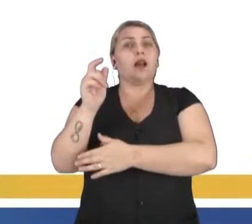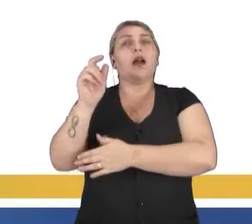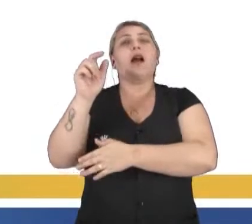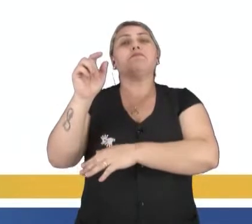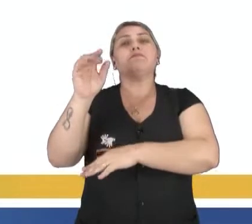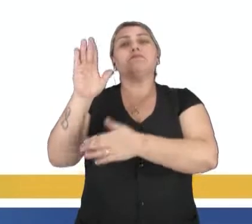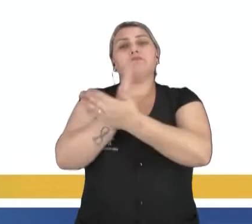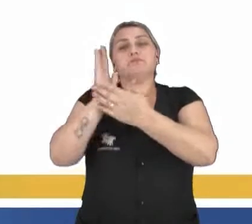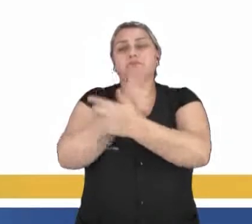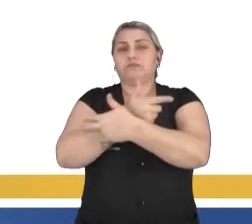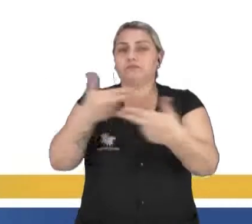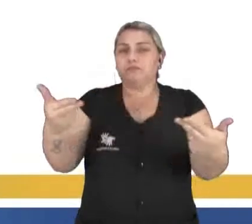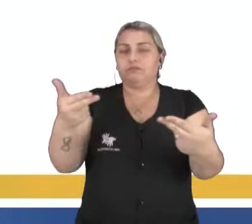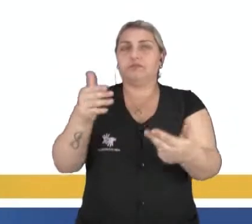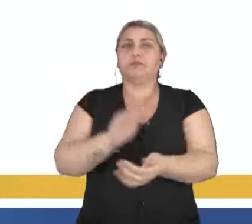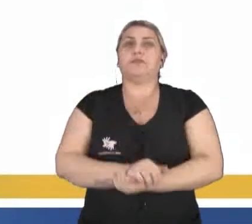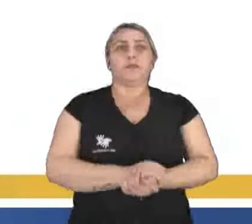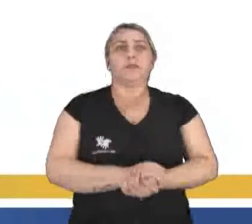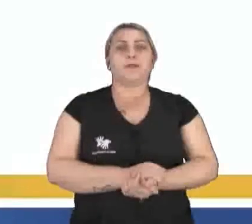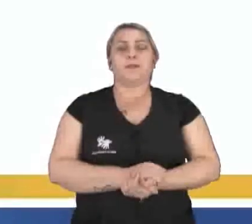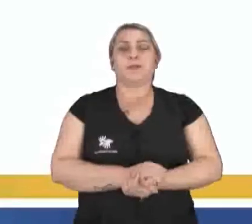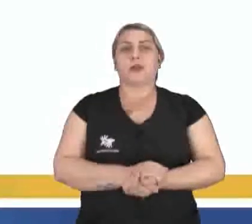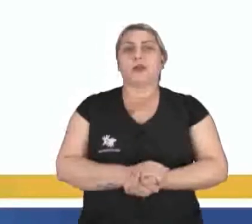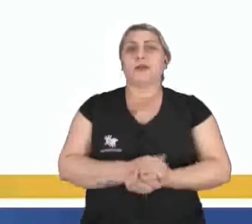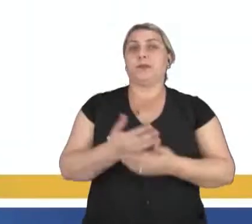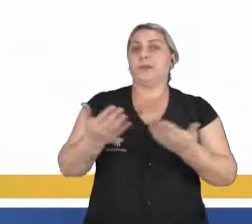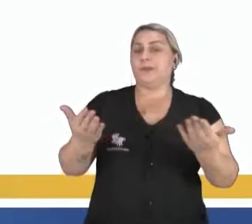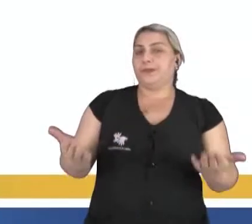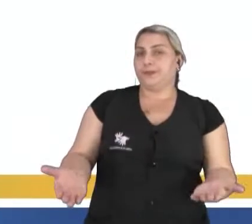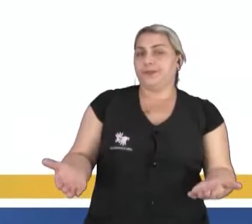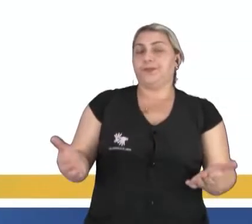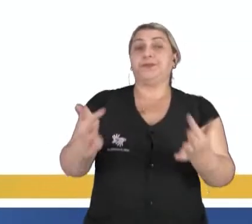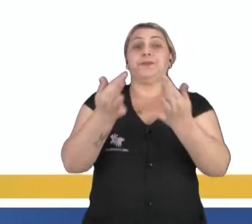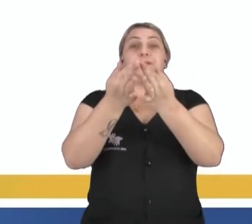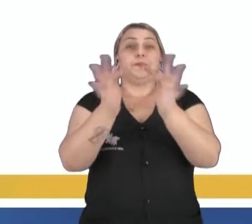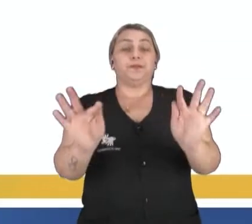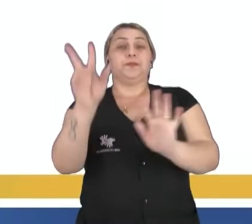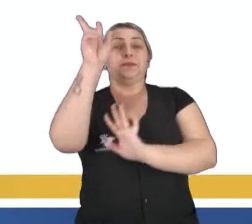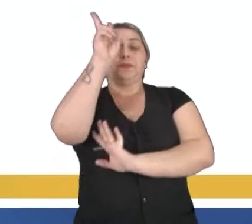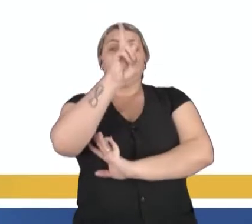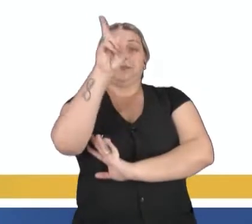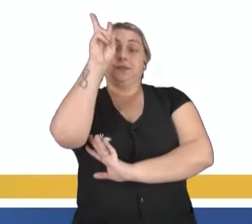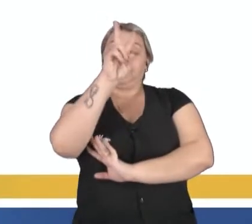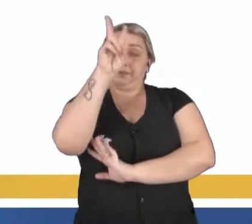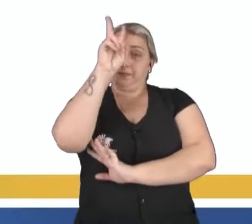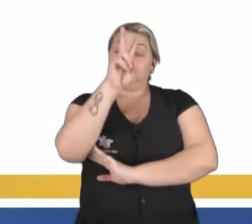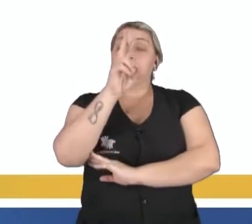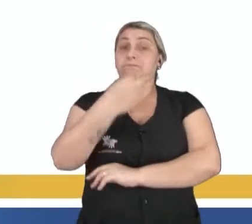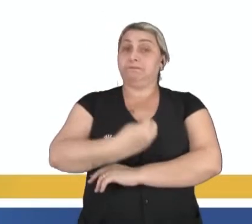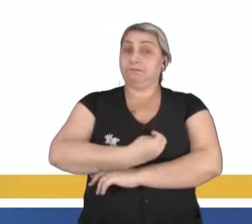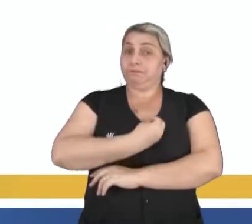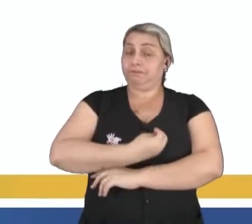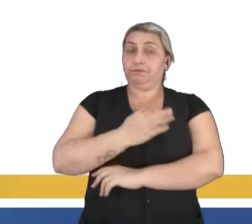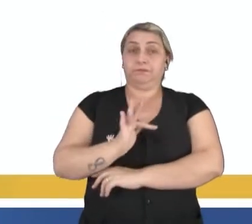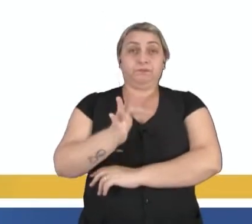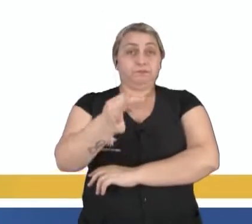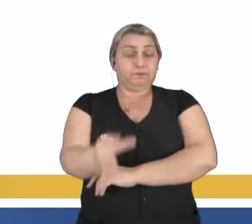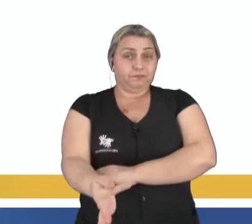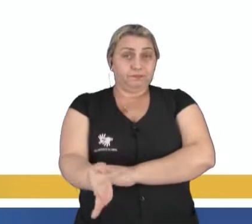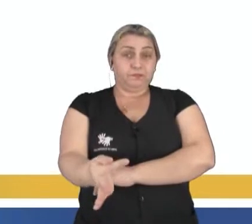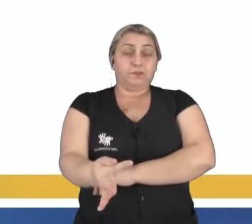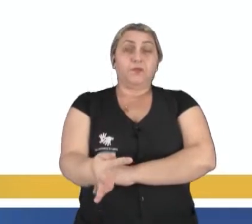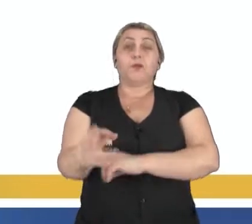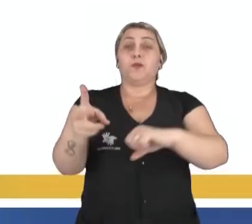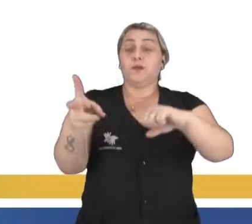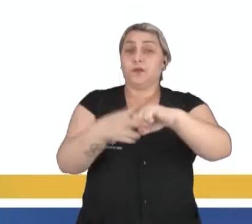certo? Vamos lá. Então, essa frase, lembre-se de que a vida é breve, o lembre-se é